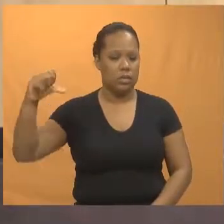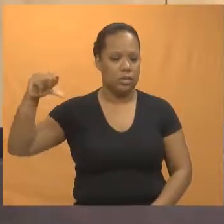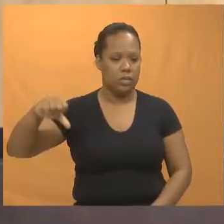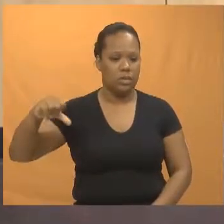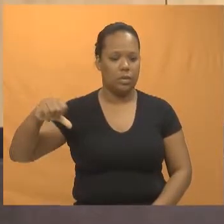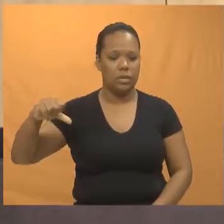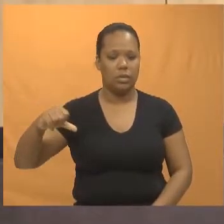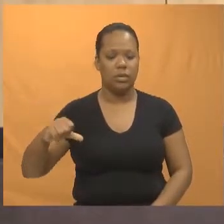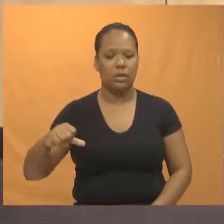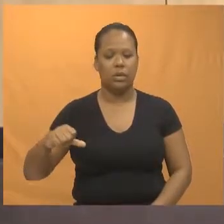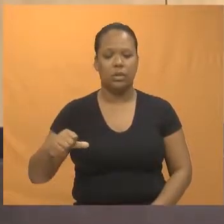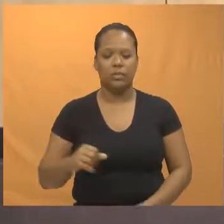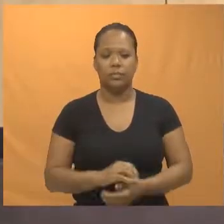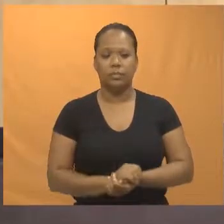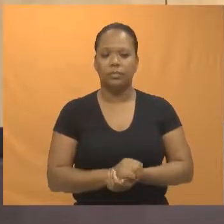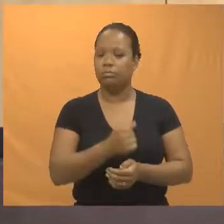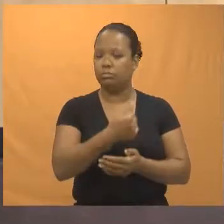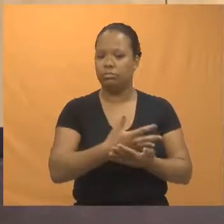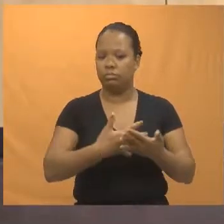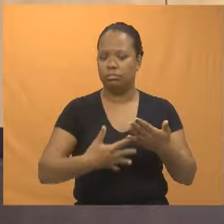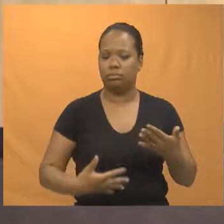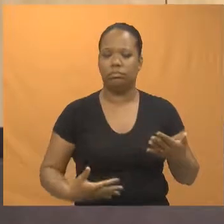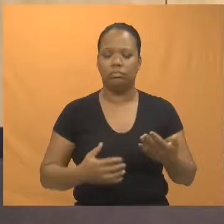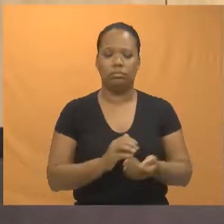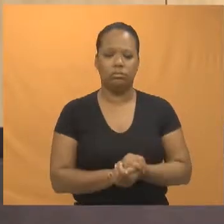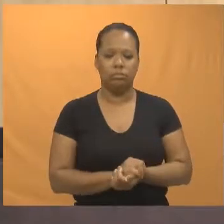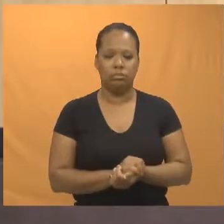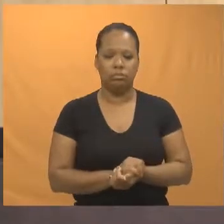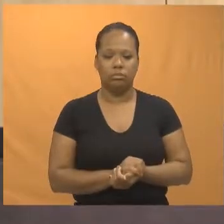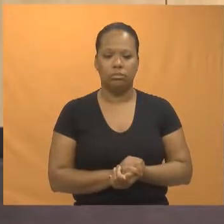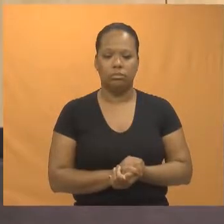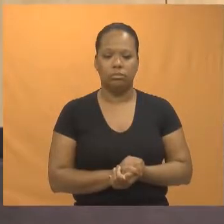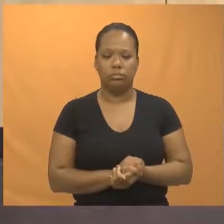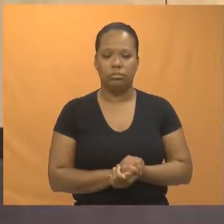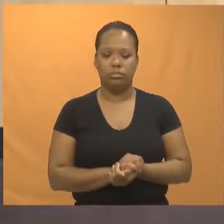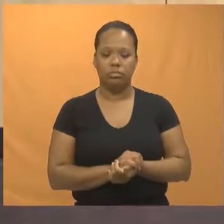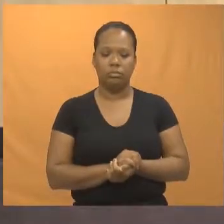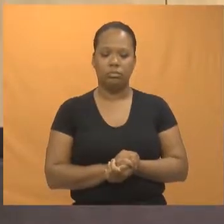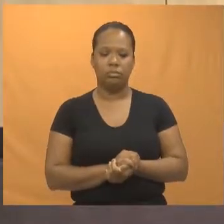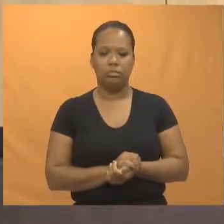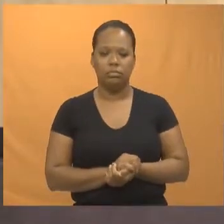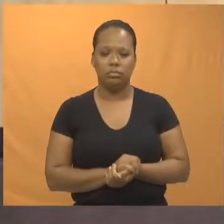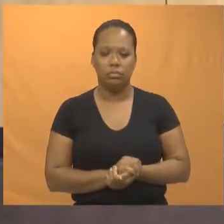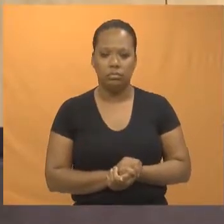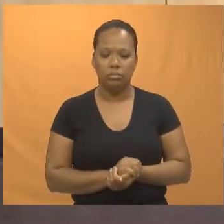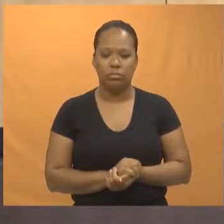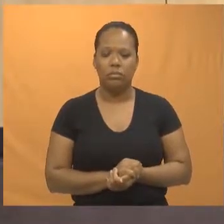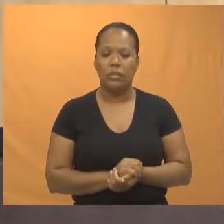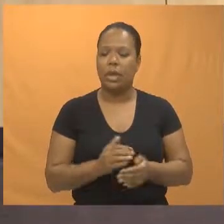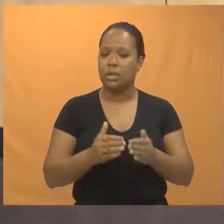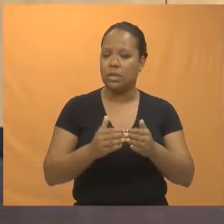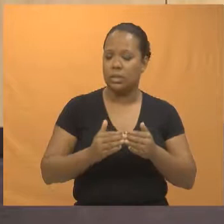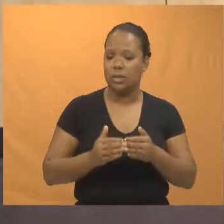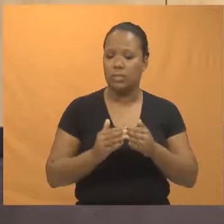5/2019. Dispõe sobre os procedimentos para o licenciamento ambiental de empreendimentos